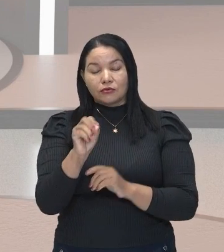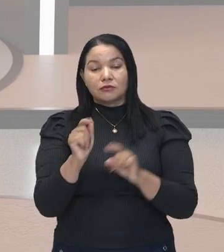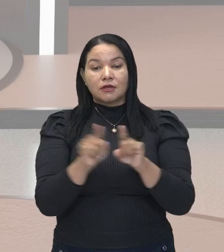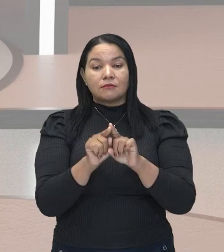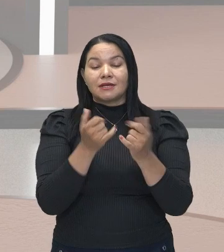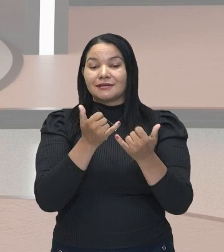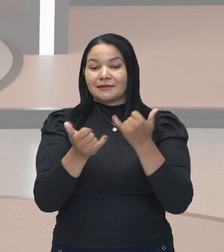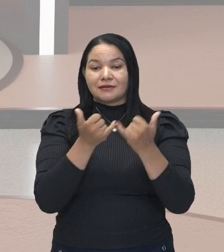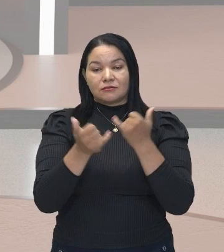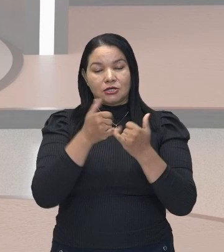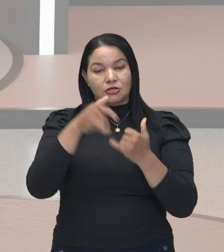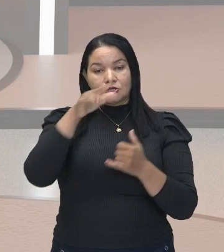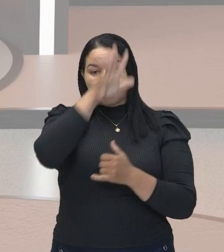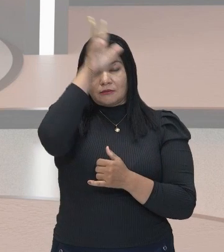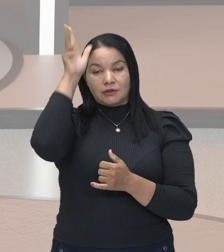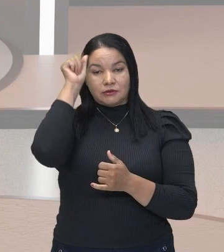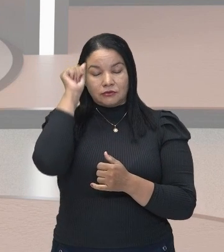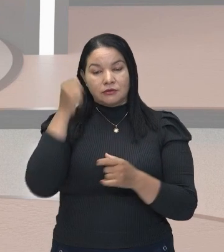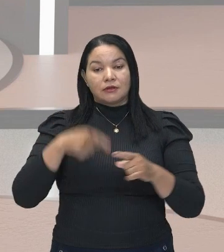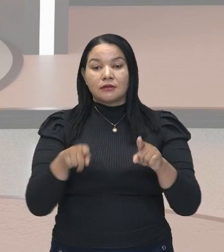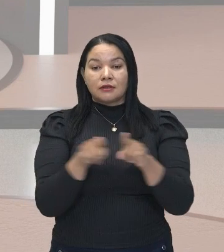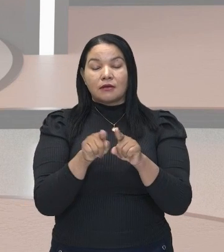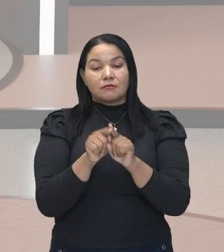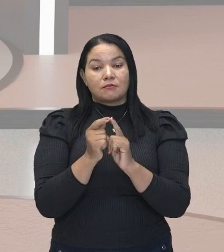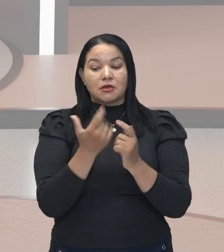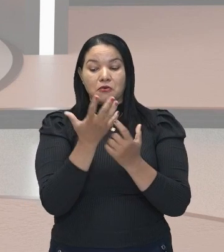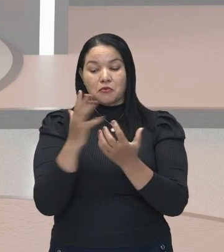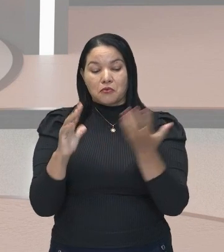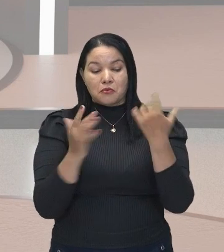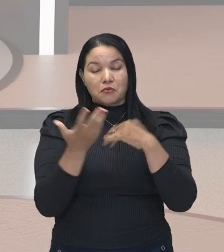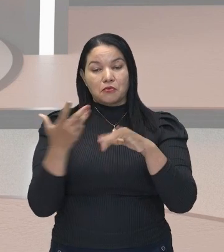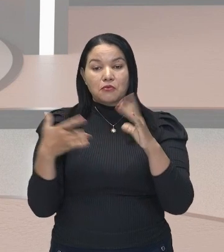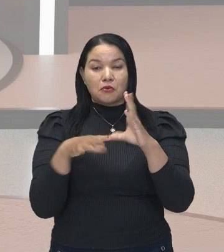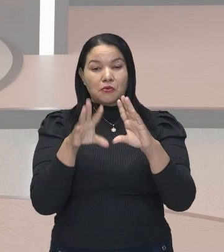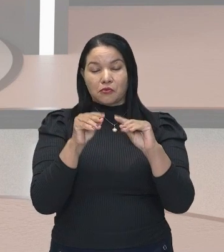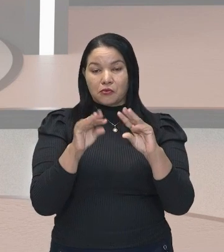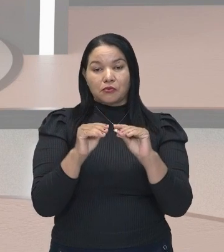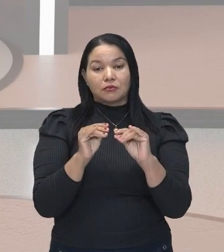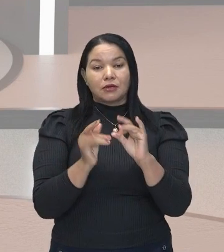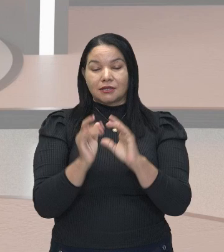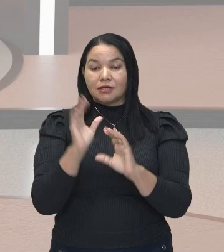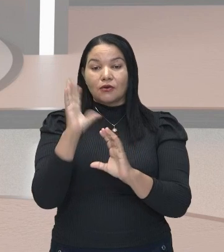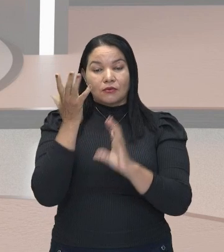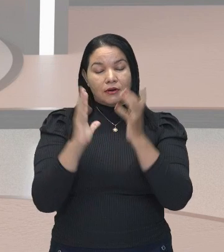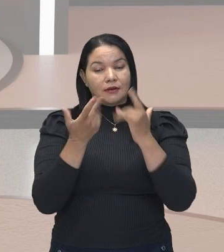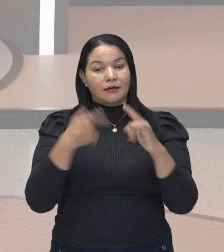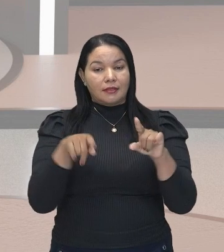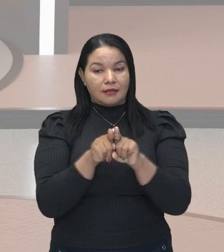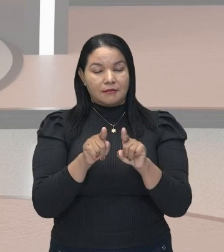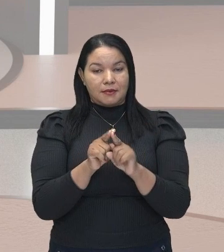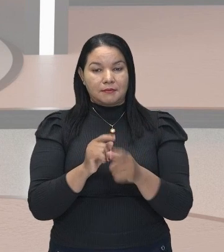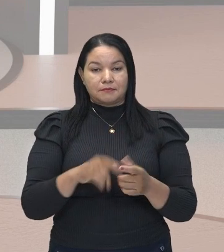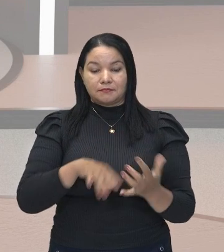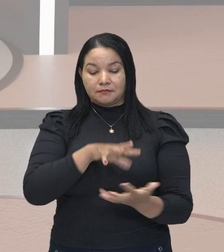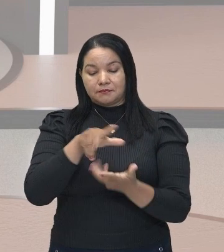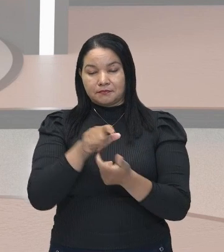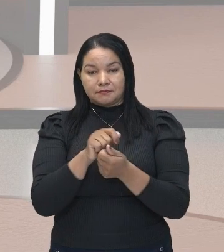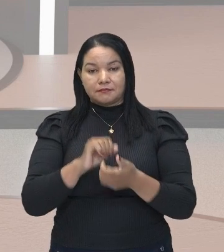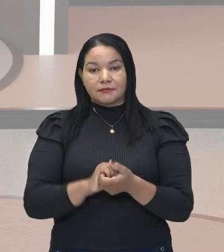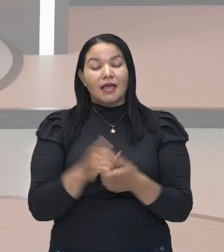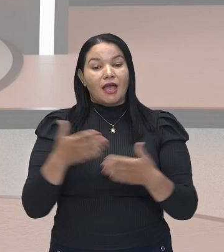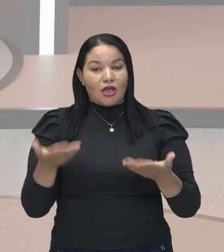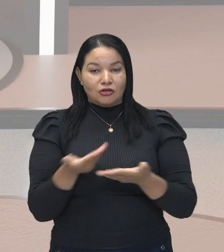amazônica, e vai ser aí uma das mais úmidas do planeta, tá, gente? Então, também vamos estudar